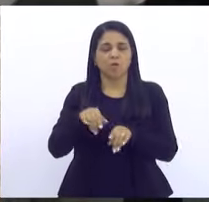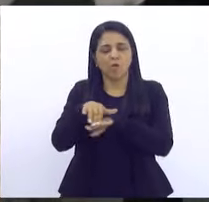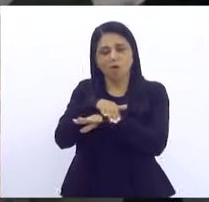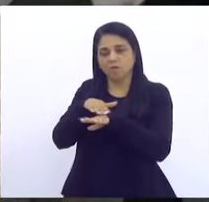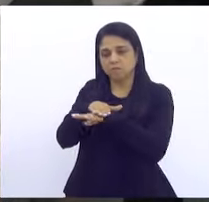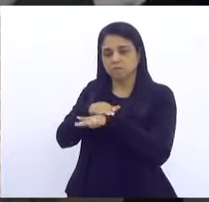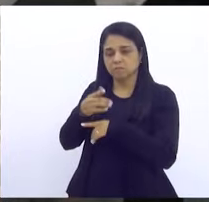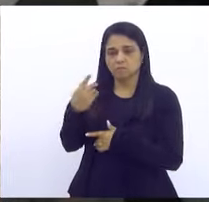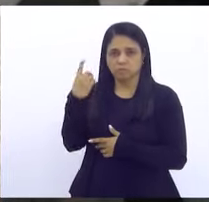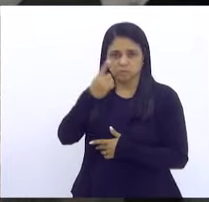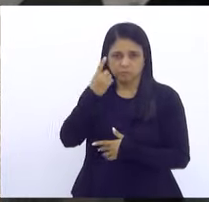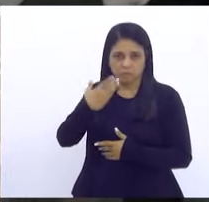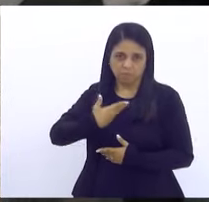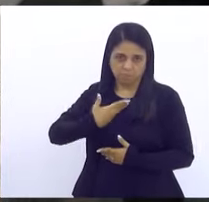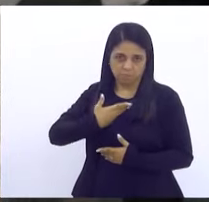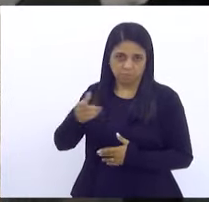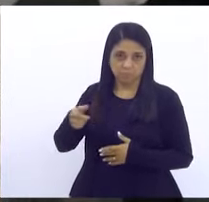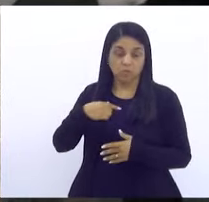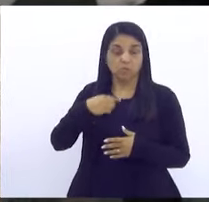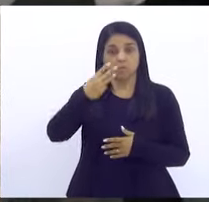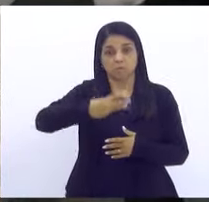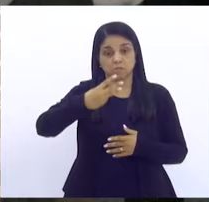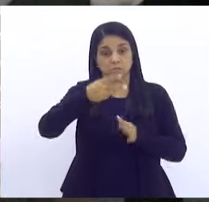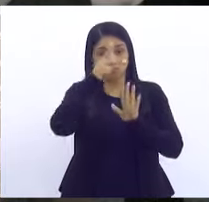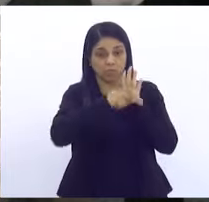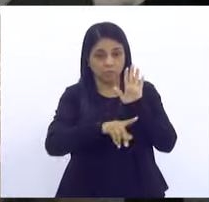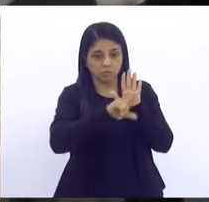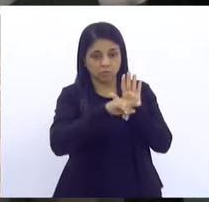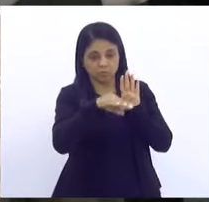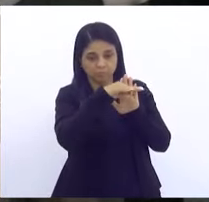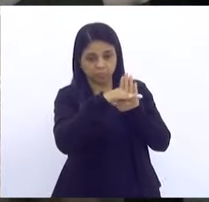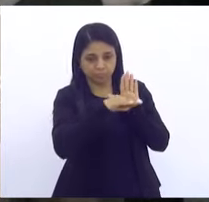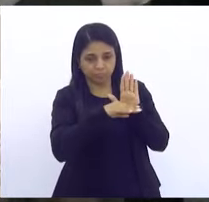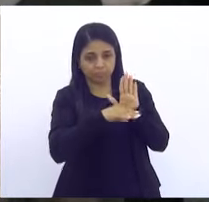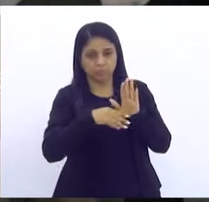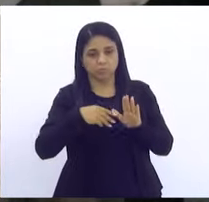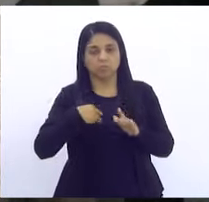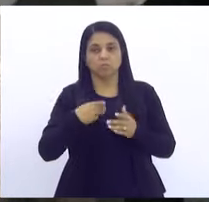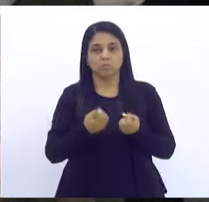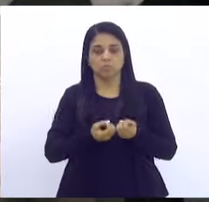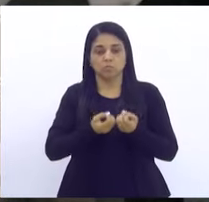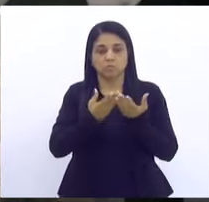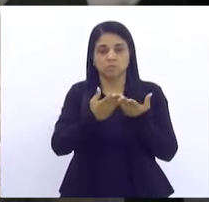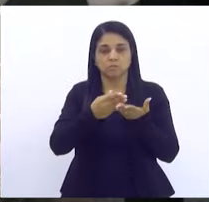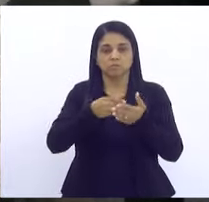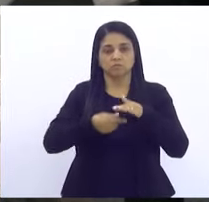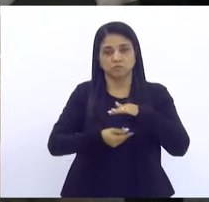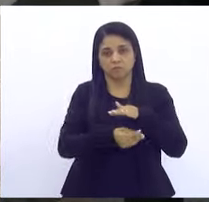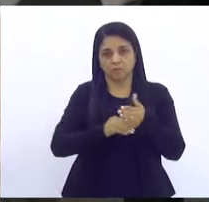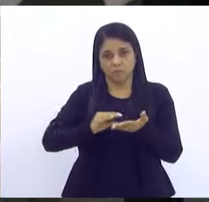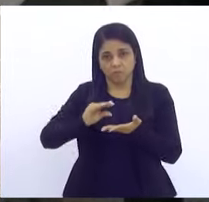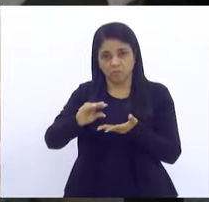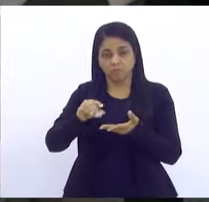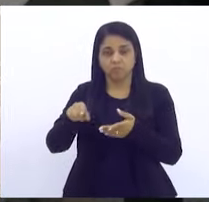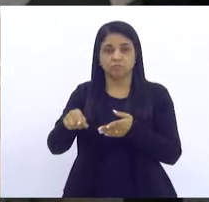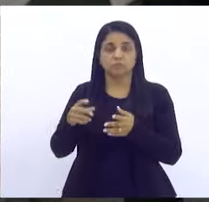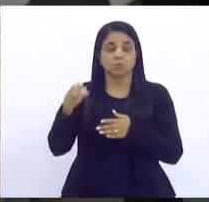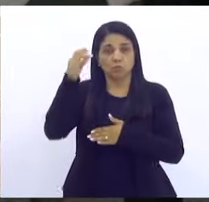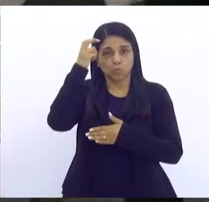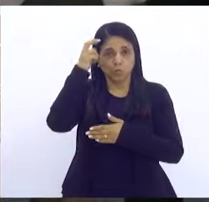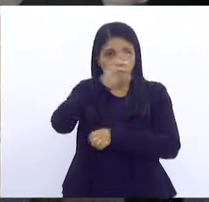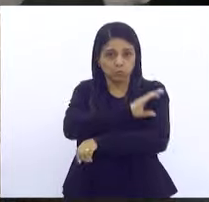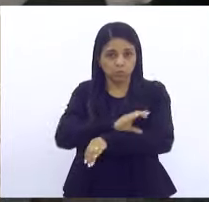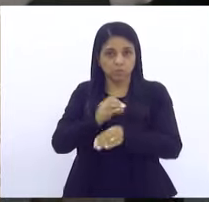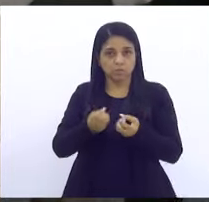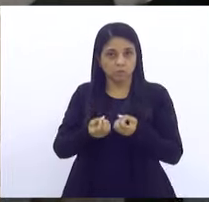Rodrigo Amorim, a respeito do terceiro projeto da pauta, que é a doação dos valores do Fundo de Cultura para as escolas.